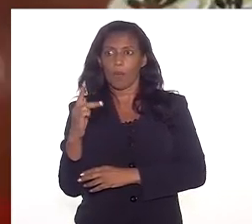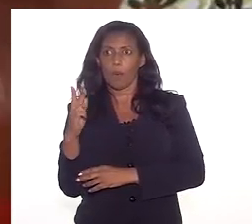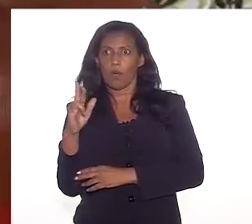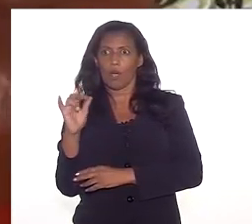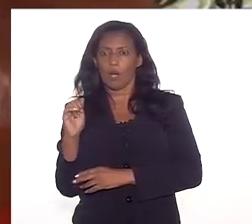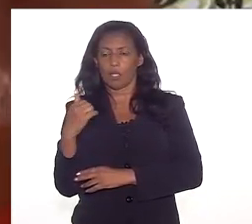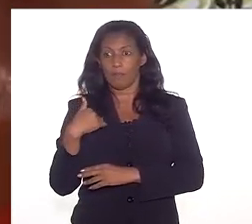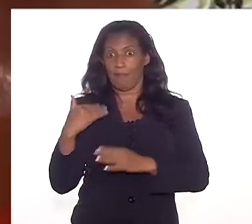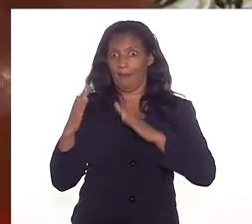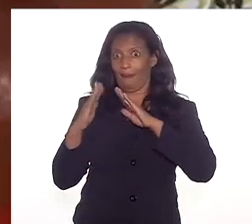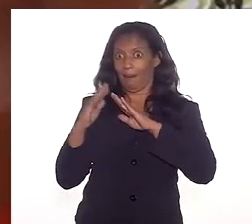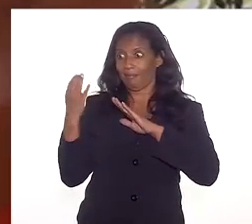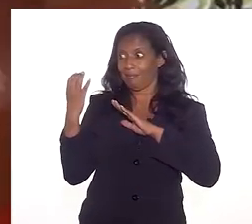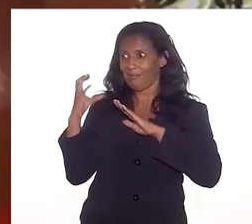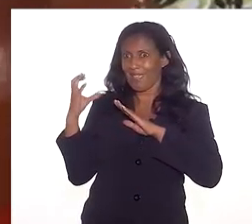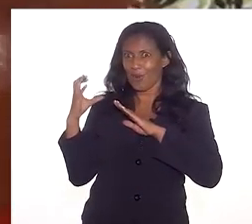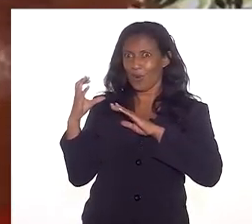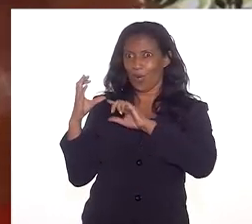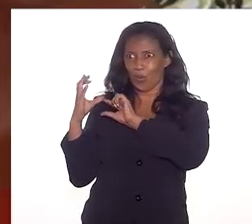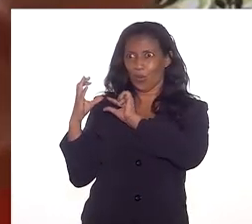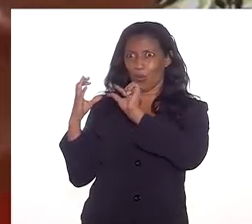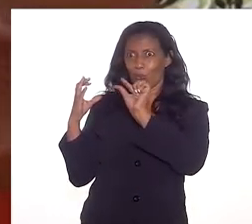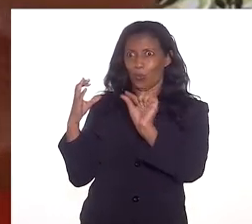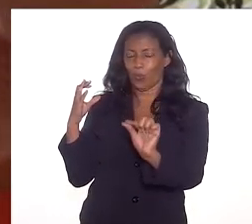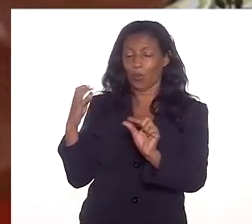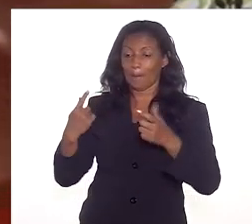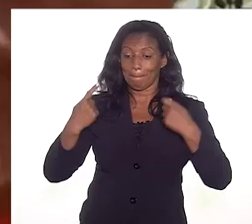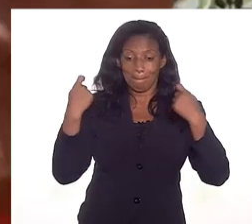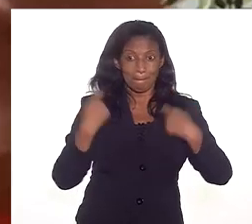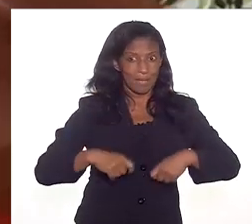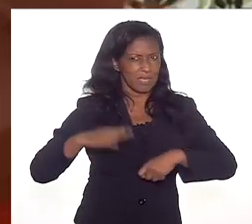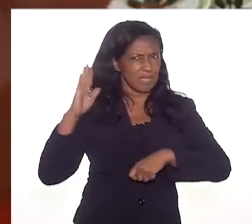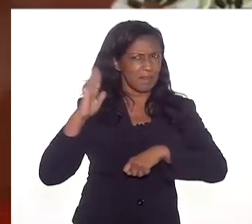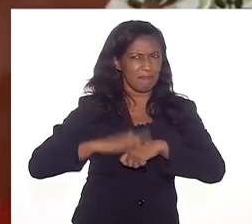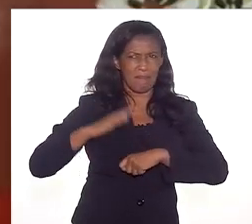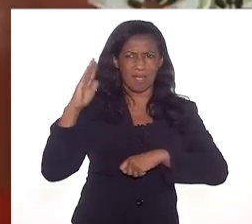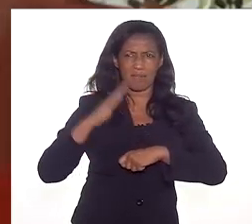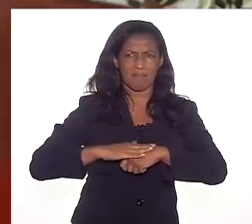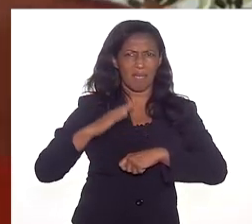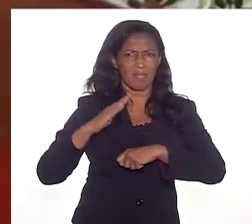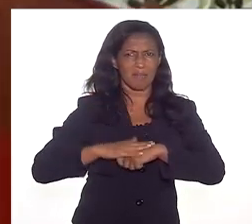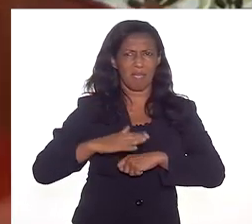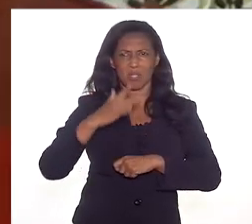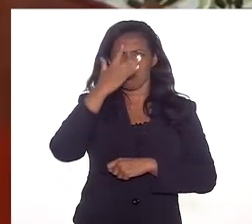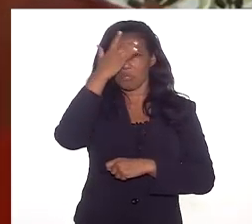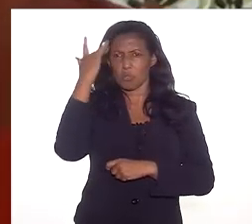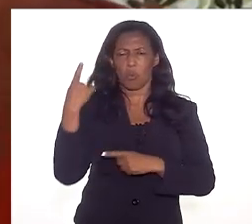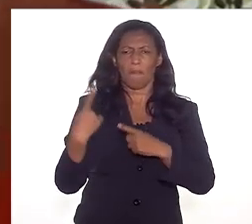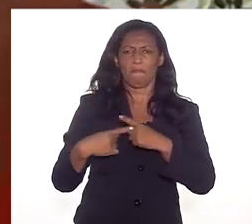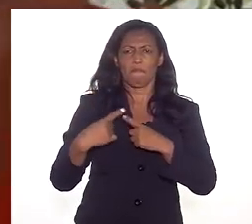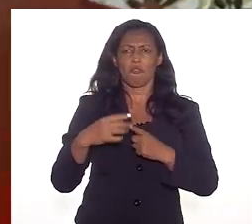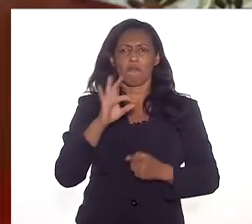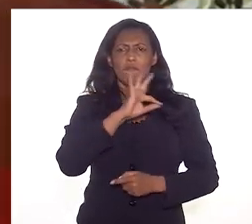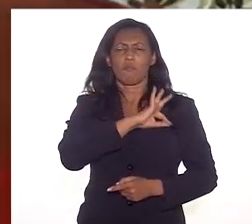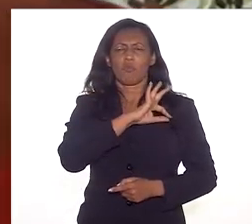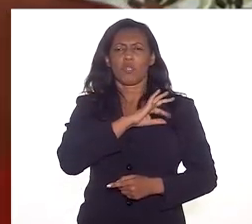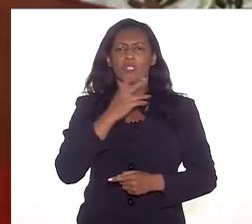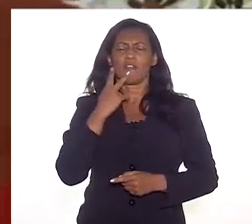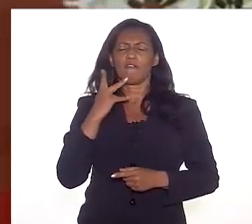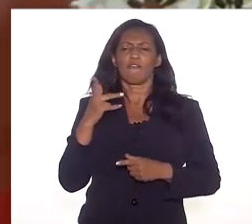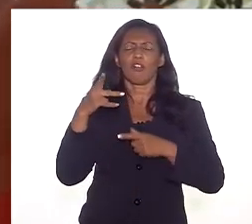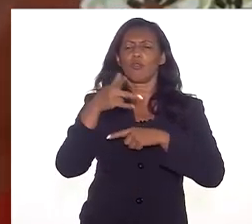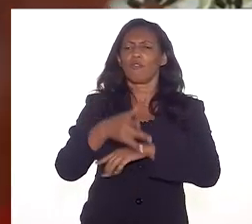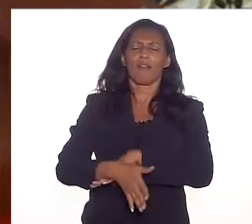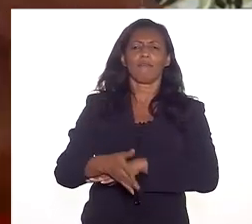morava em Niterói, em Campo Grande. A gente precisa ter mais gente, porque a polícia disse que ia intervir e